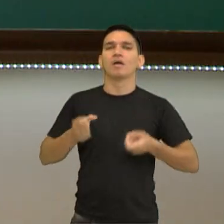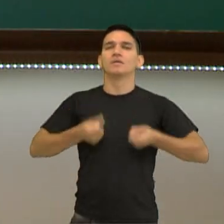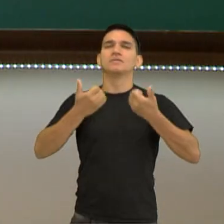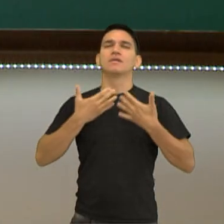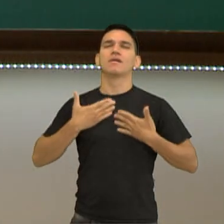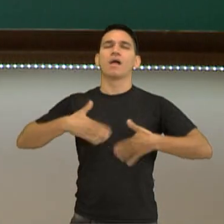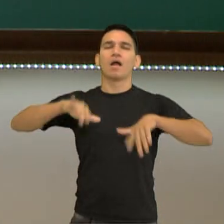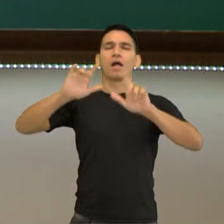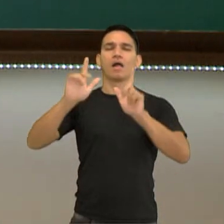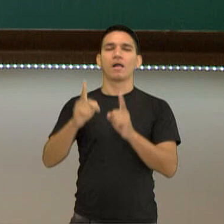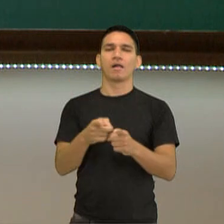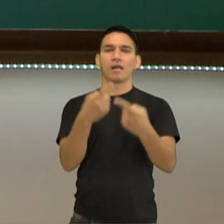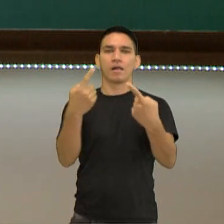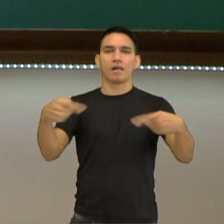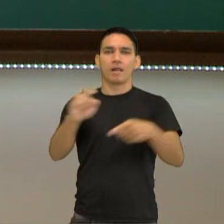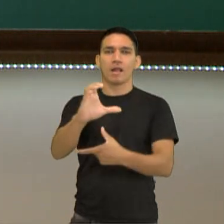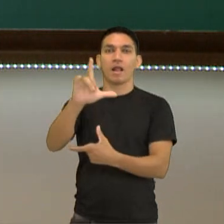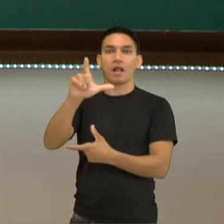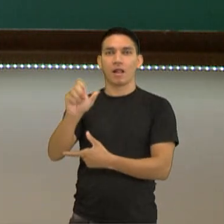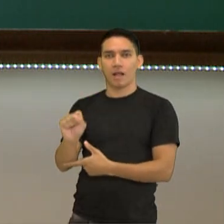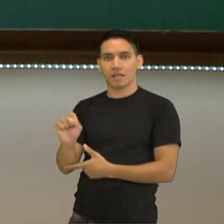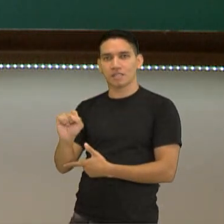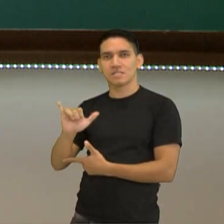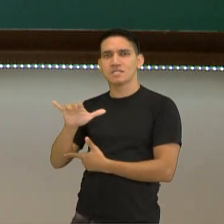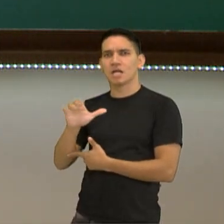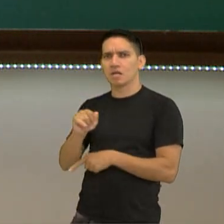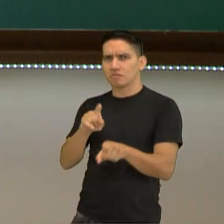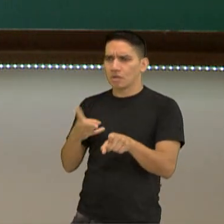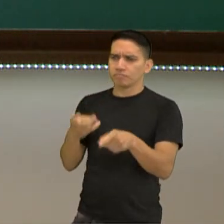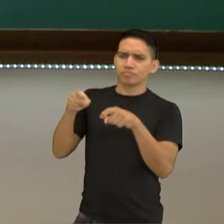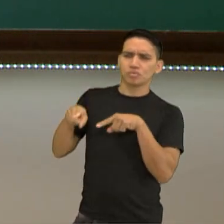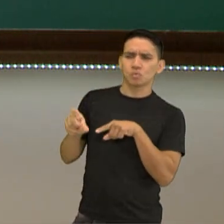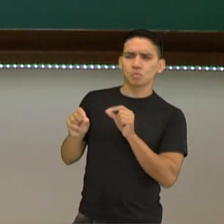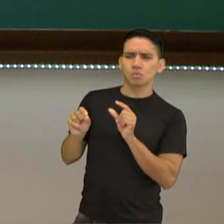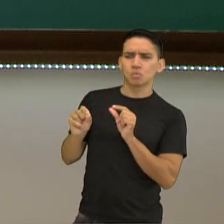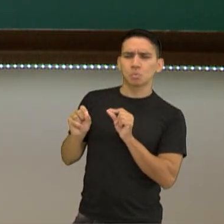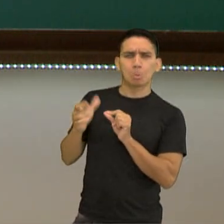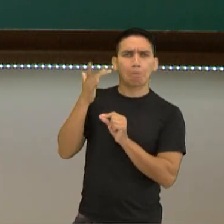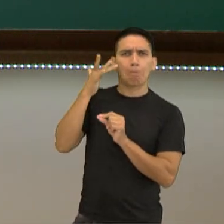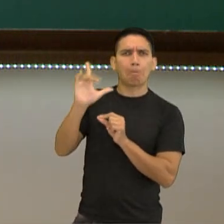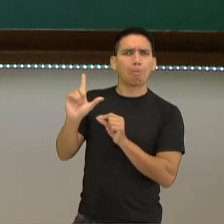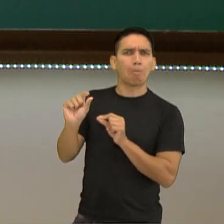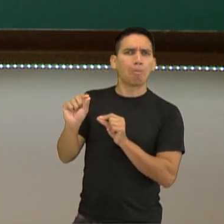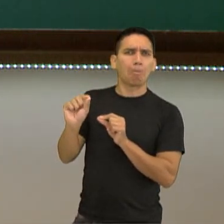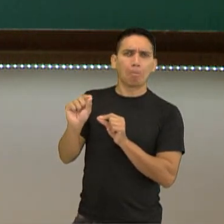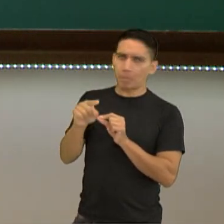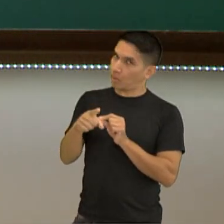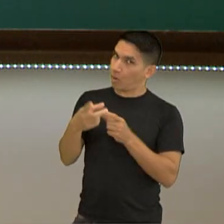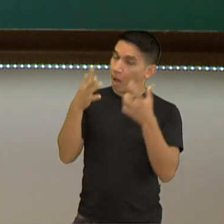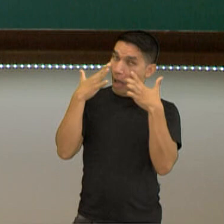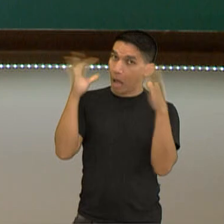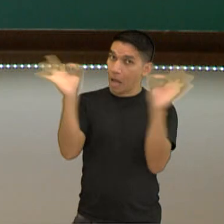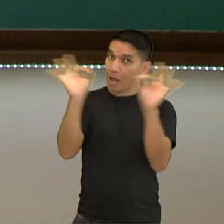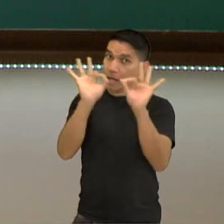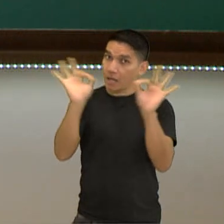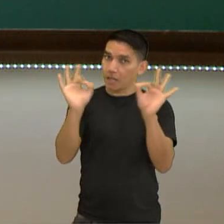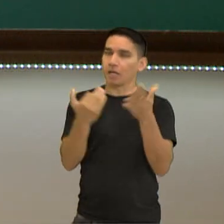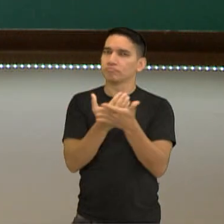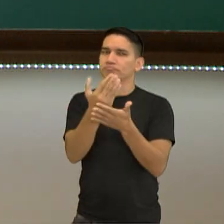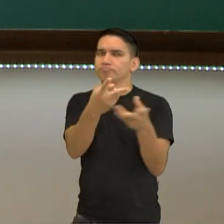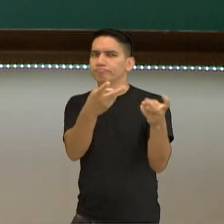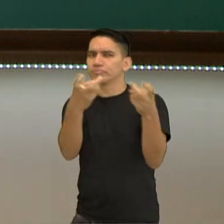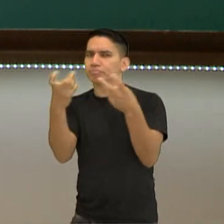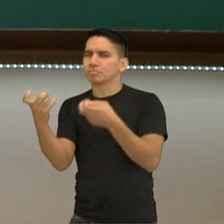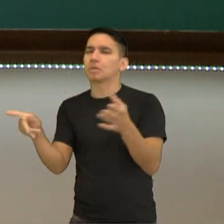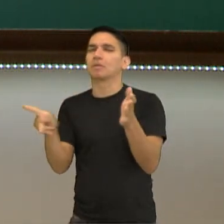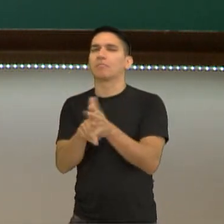música clássica hoje e não sabe do que é? Olha, presta atenção, começa a olhar os comerciais